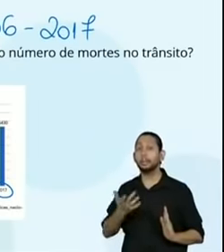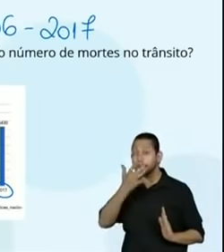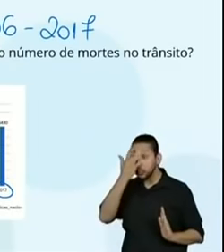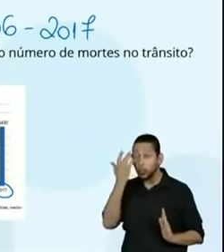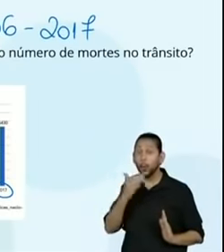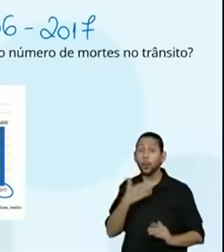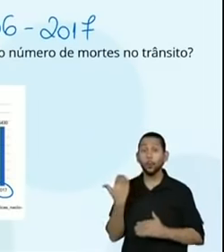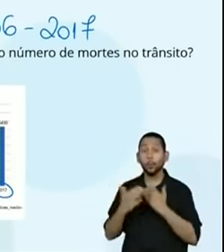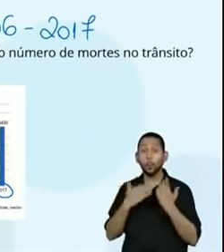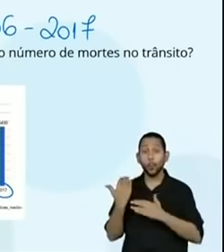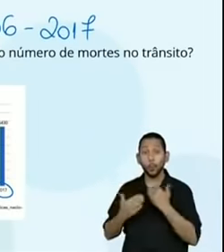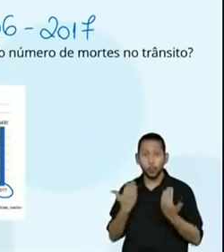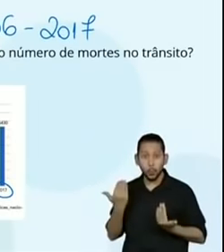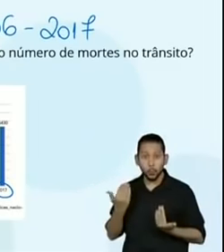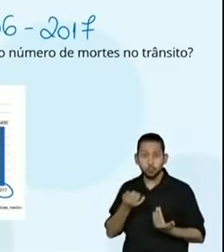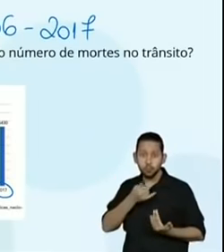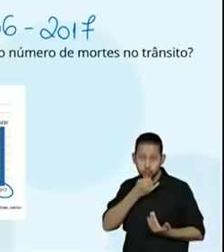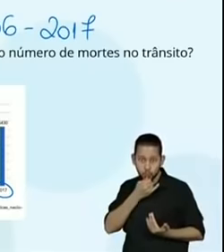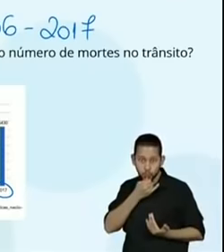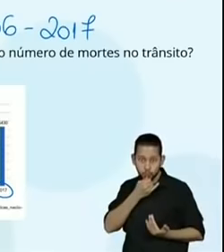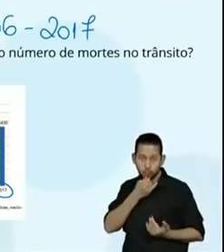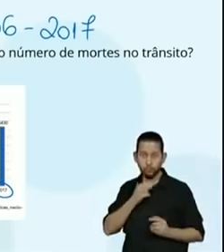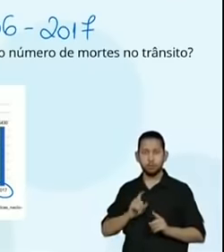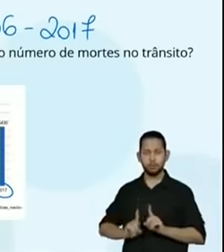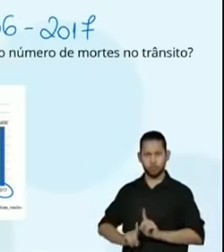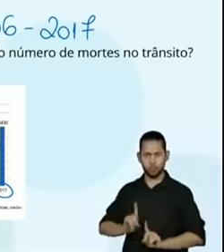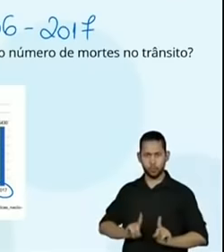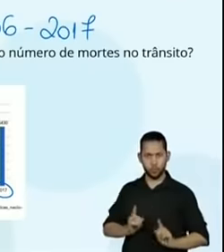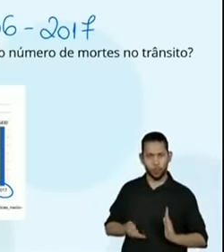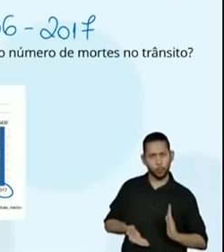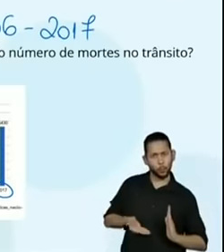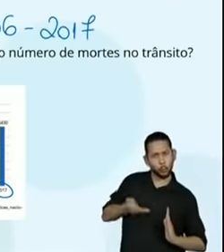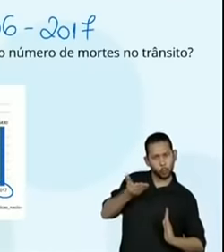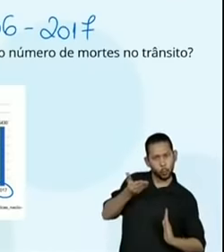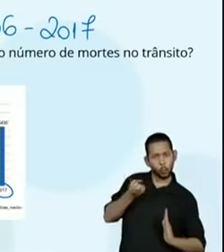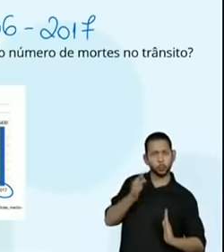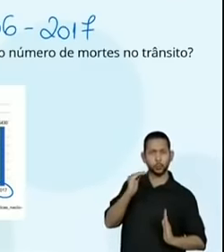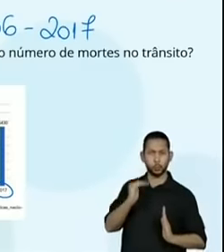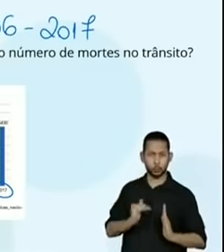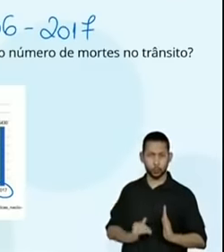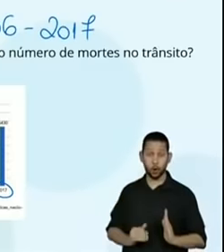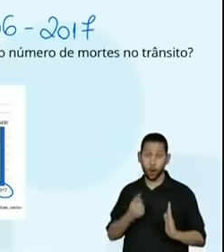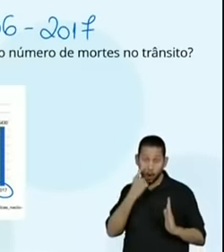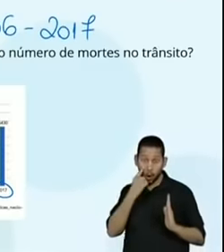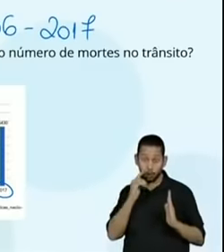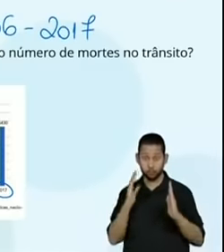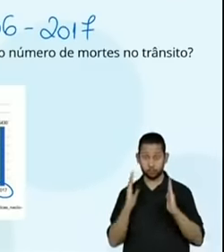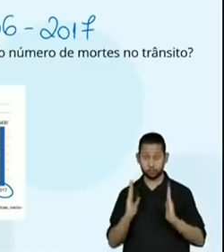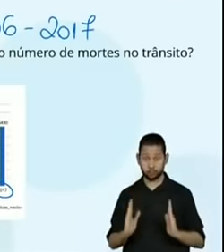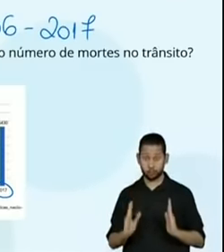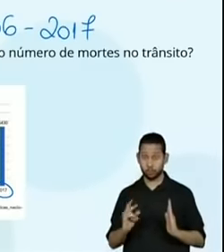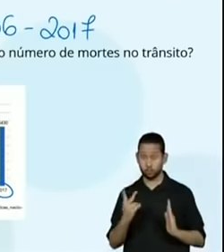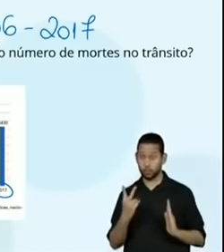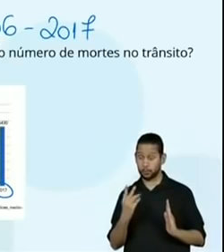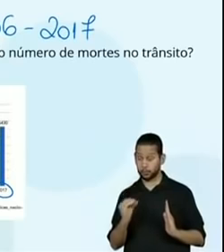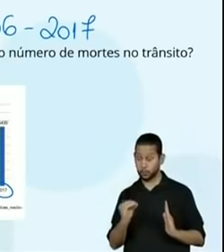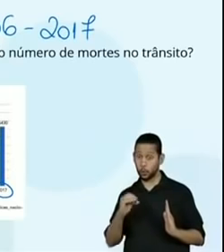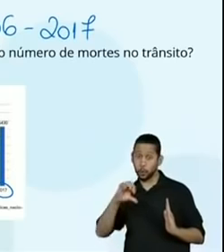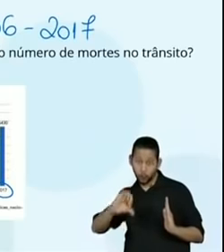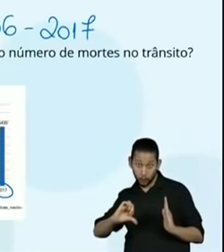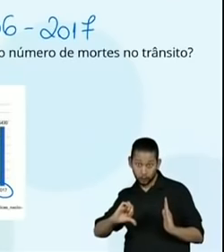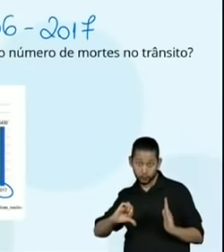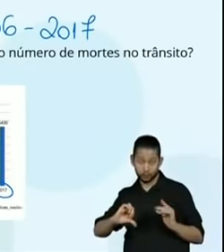impossível para o oráculo agora, hein? Oráculo, você consegue focar 2009 a 2012? Só esse pedacinho do